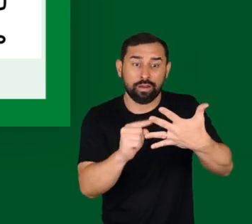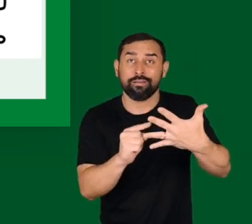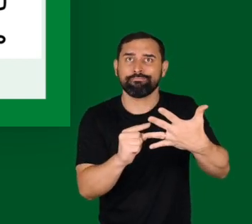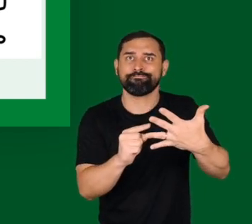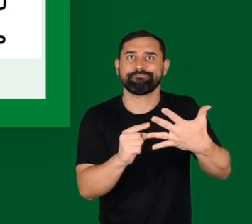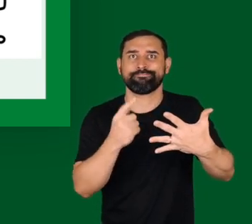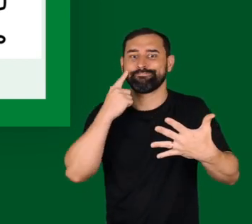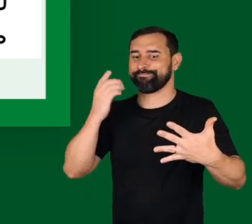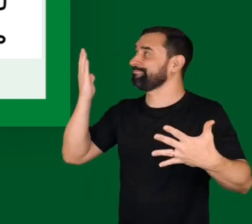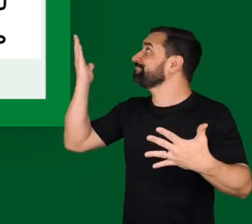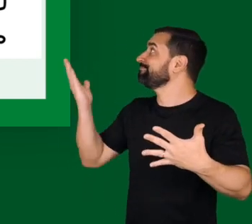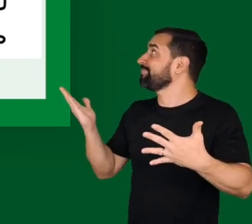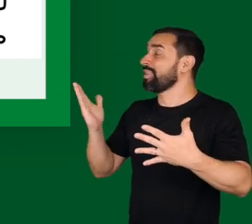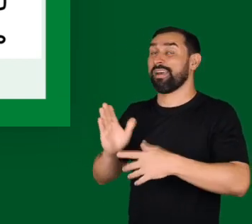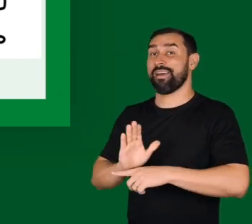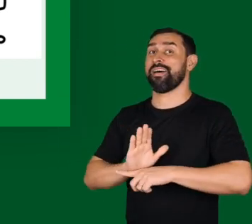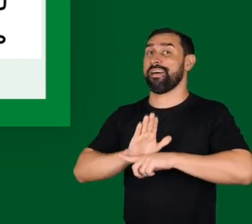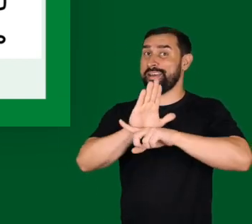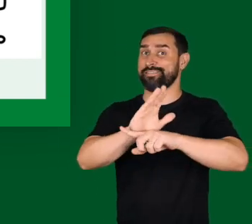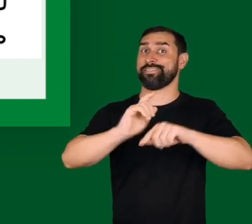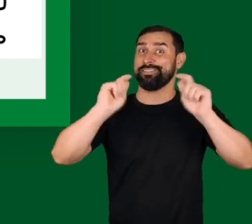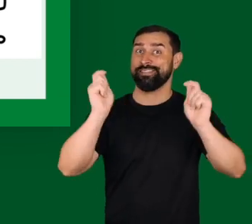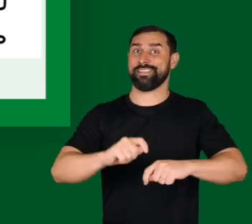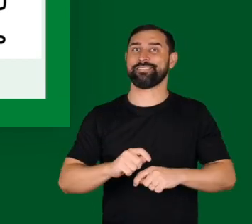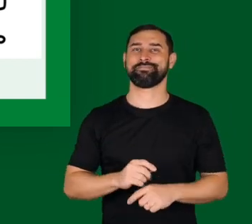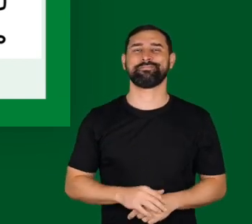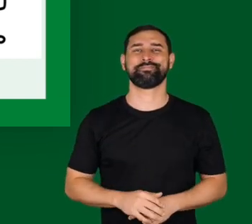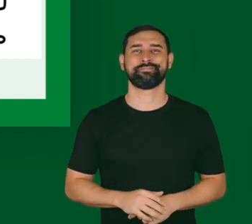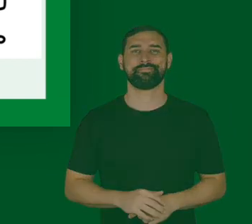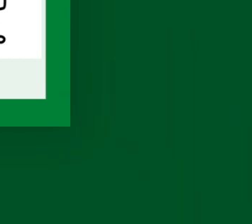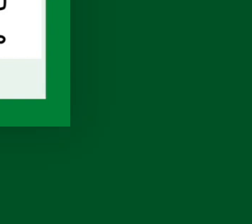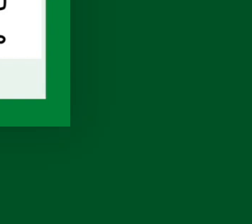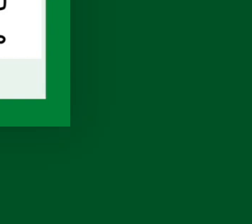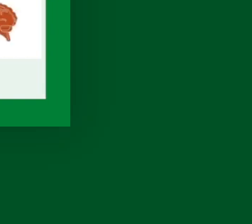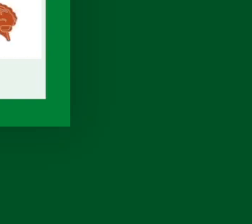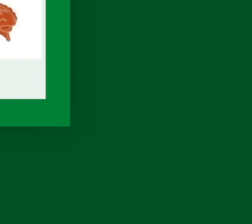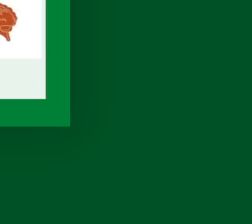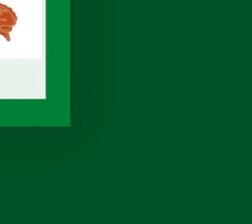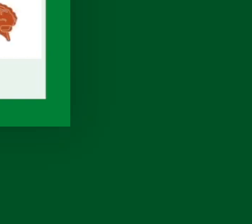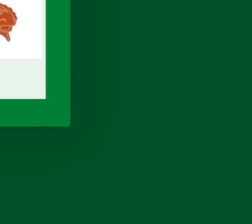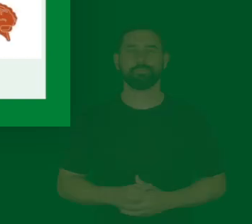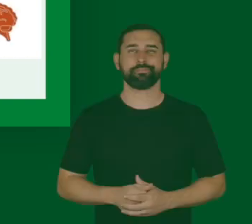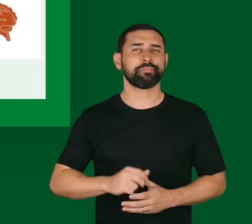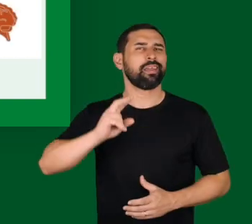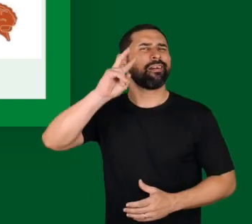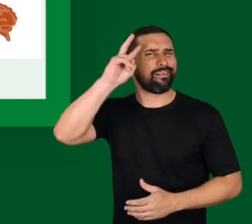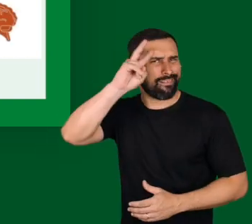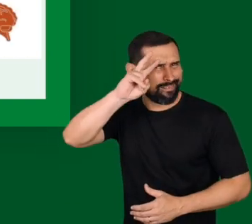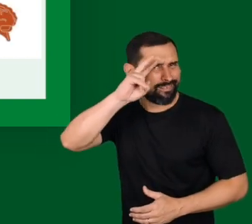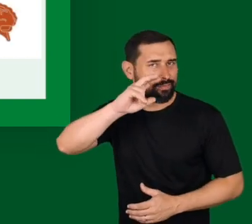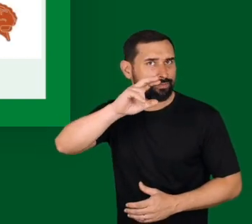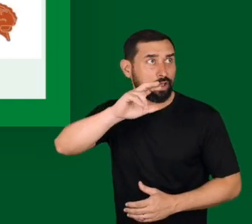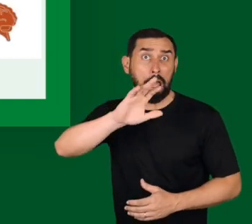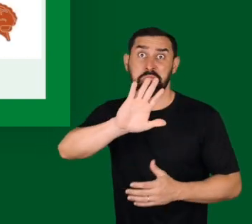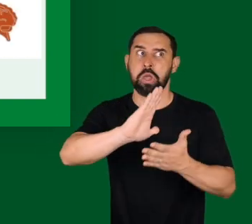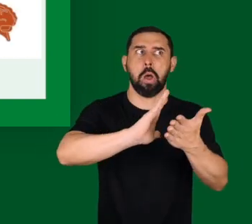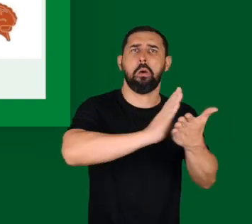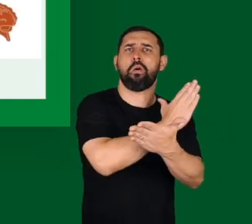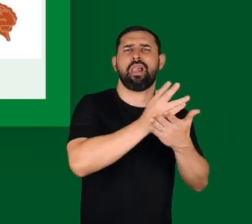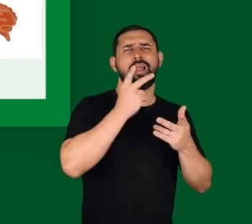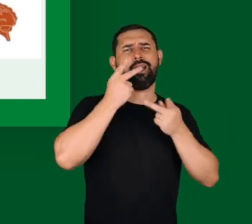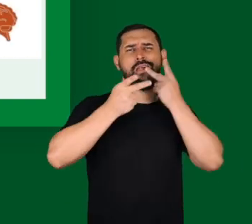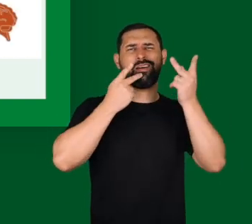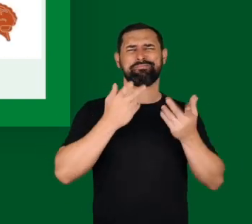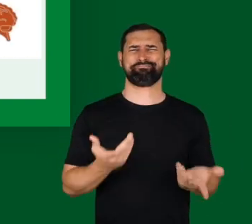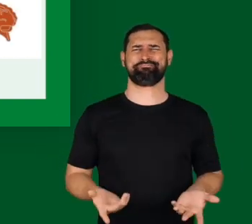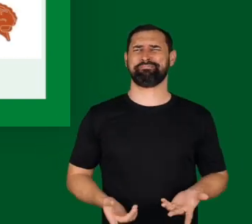às vezes isso pode te direcionar para a patologia de base daquela criança. E lembrar que, né, aí vão